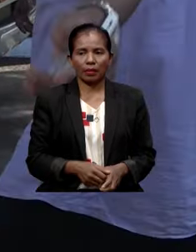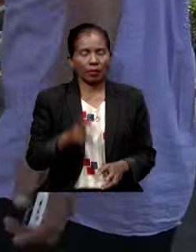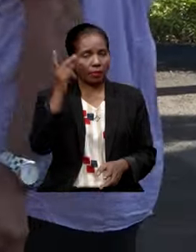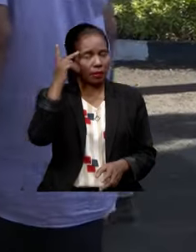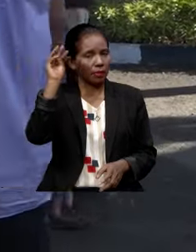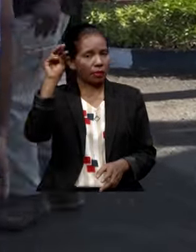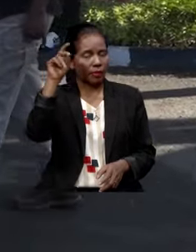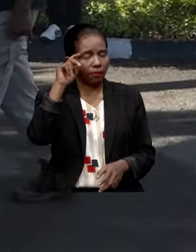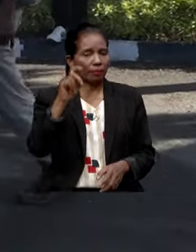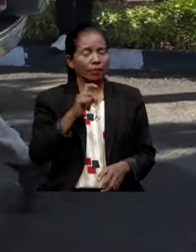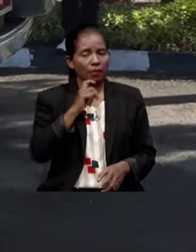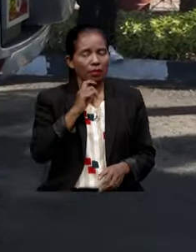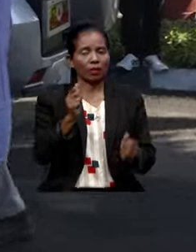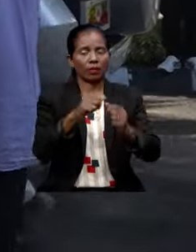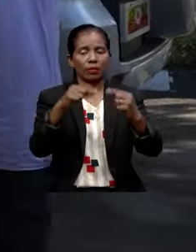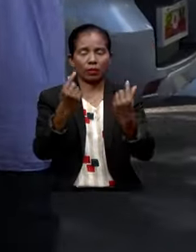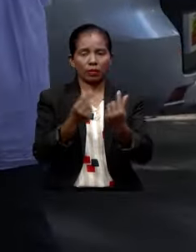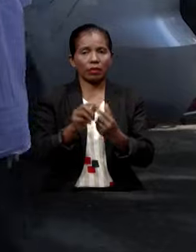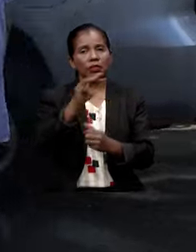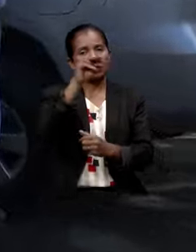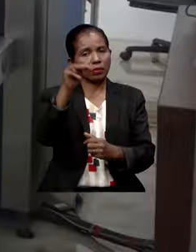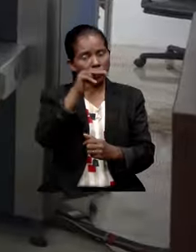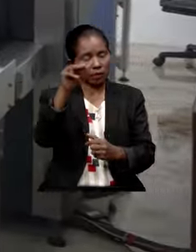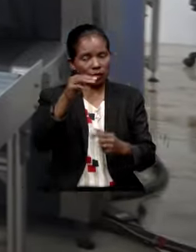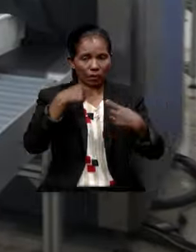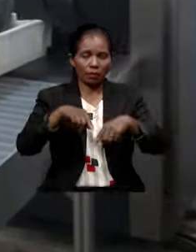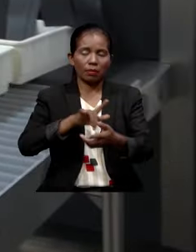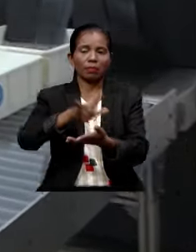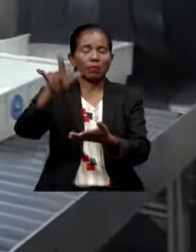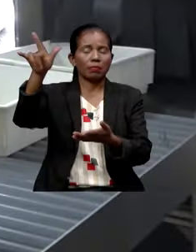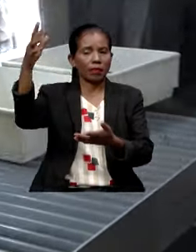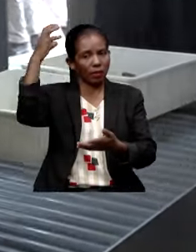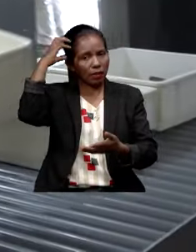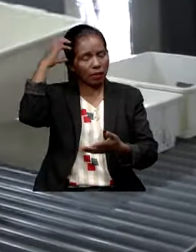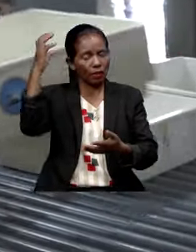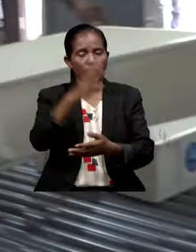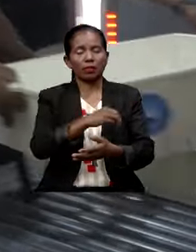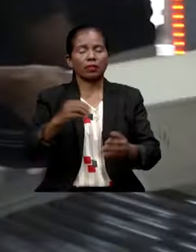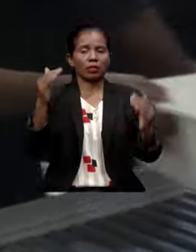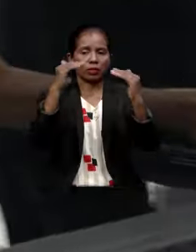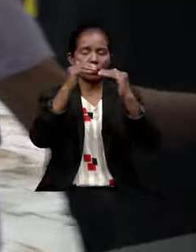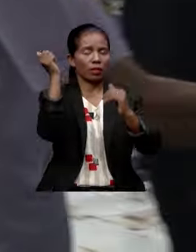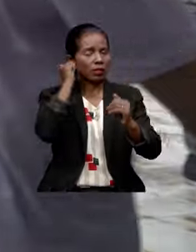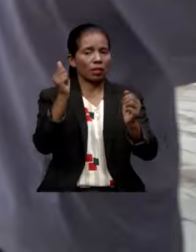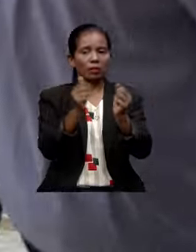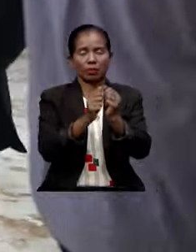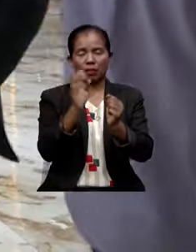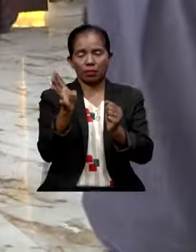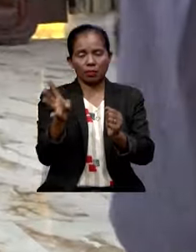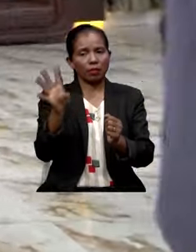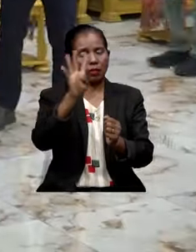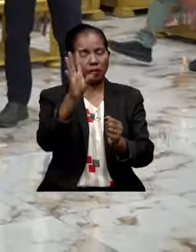Primeiro-ministro Kerala Sana Guzmão, uma delegação em segunda, né, de Jiloka Balaus, onde participa a primeira agenda da Lahatnur Resinhat no Hatnur Resin